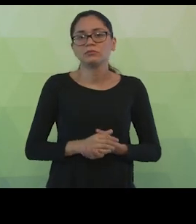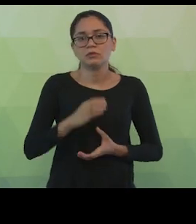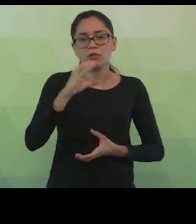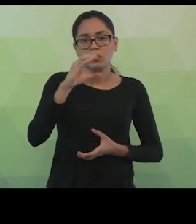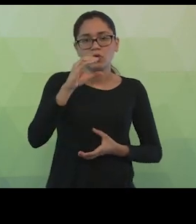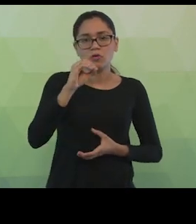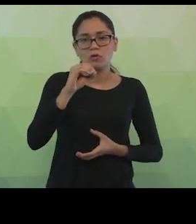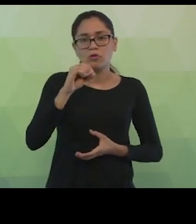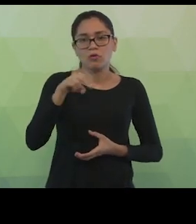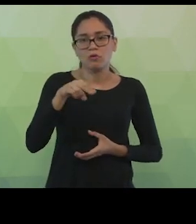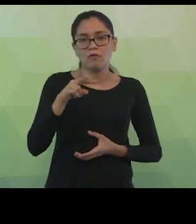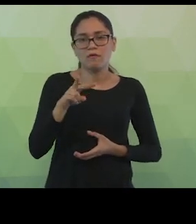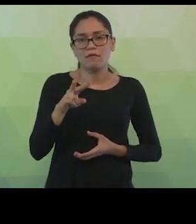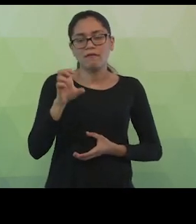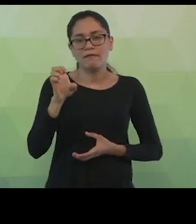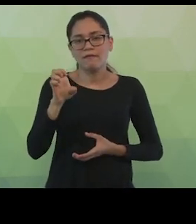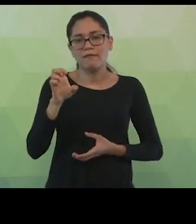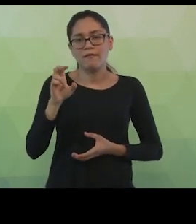dias